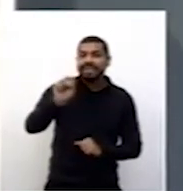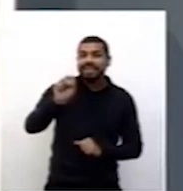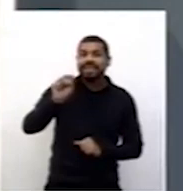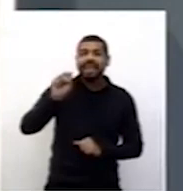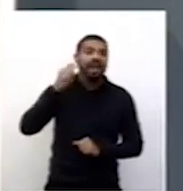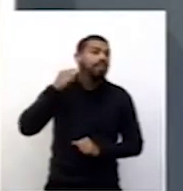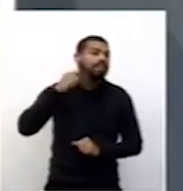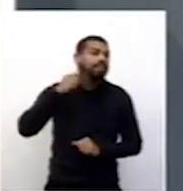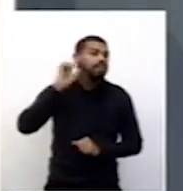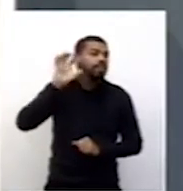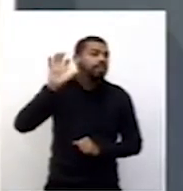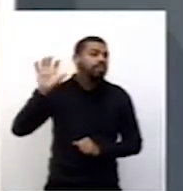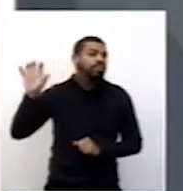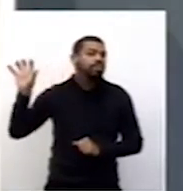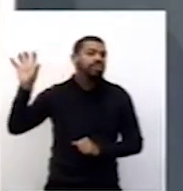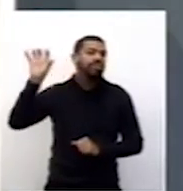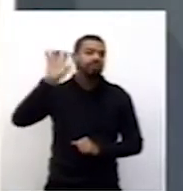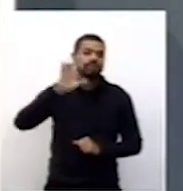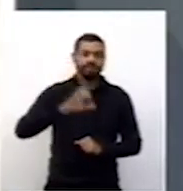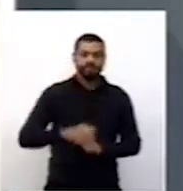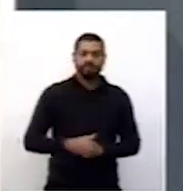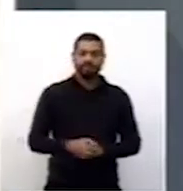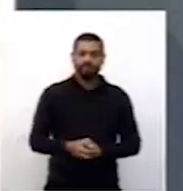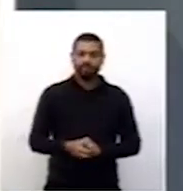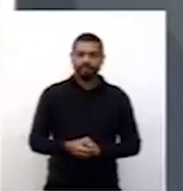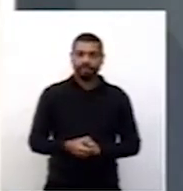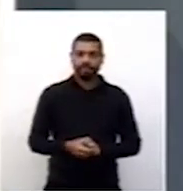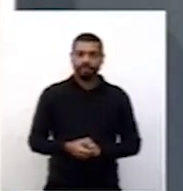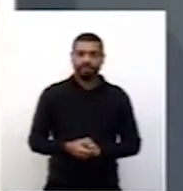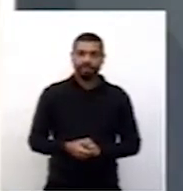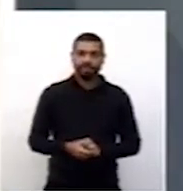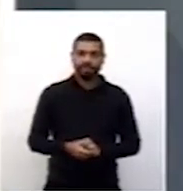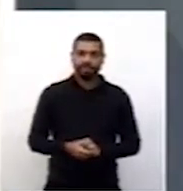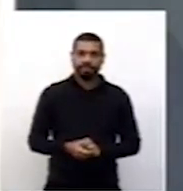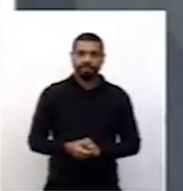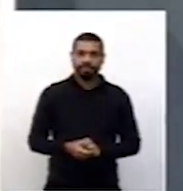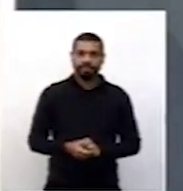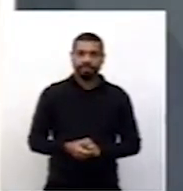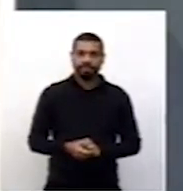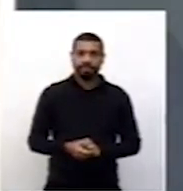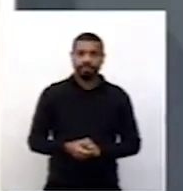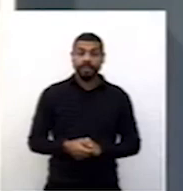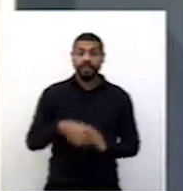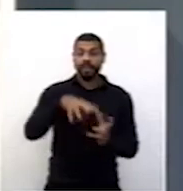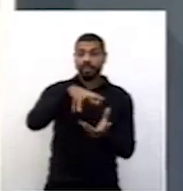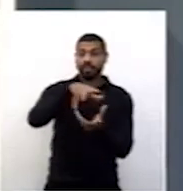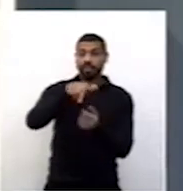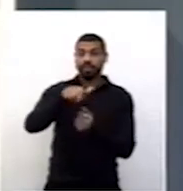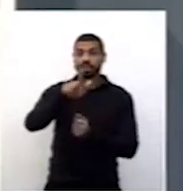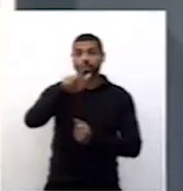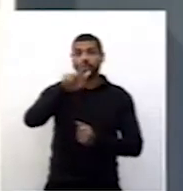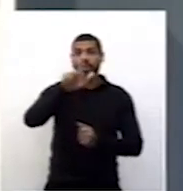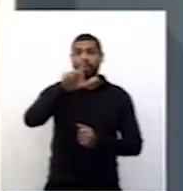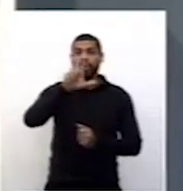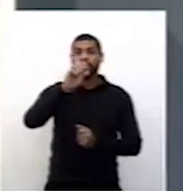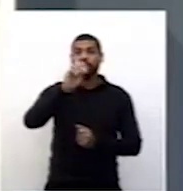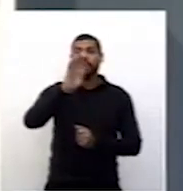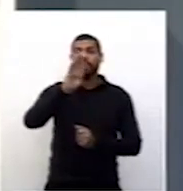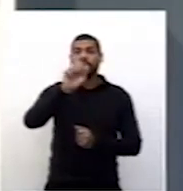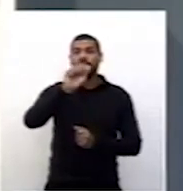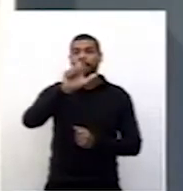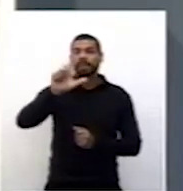o português, pessoal. Regional, igual o português. Global, difícil? Claro que